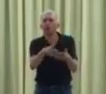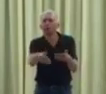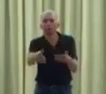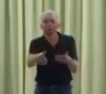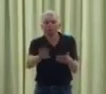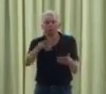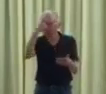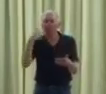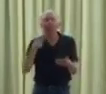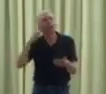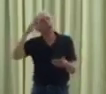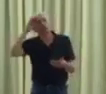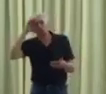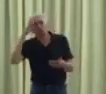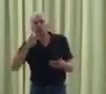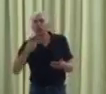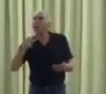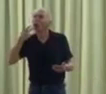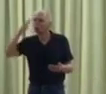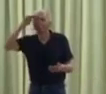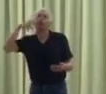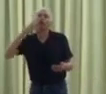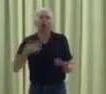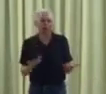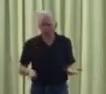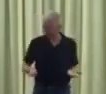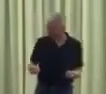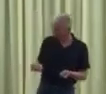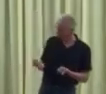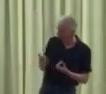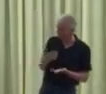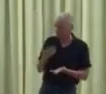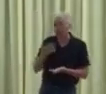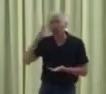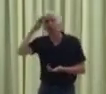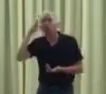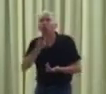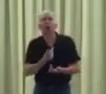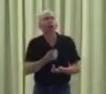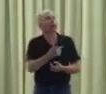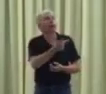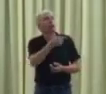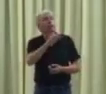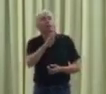pessoas ouviram falar coisa que o Chico nunca disse? Alguém ouviu falar que o Chico falou que